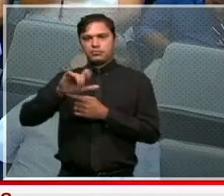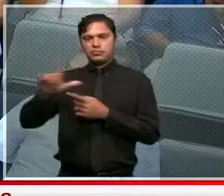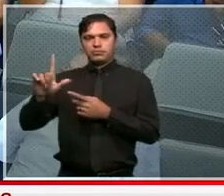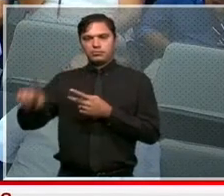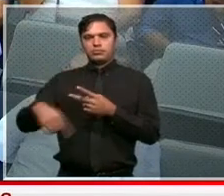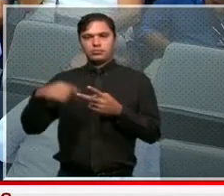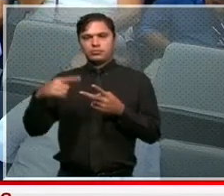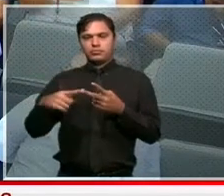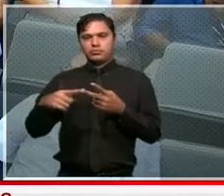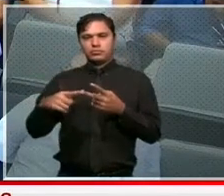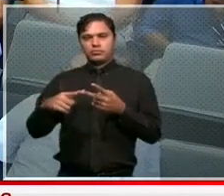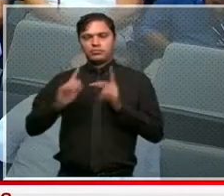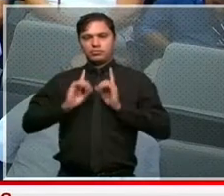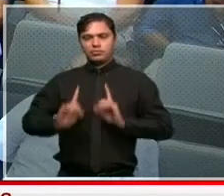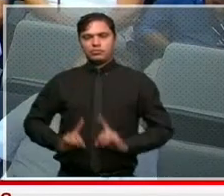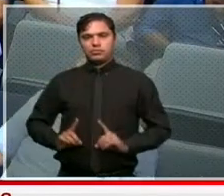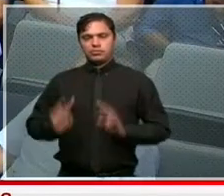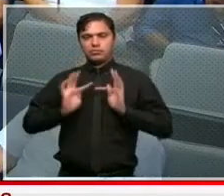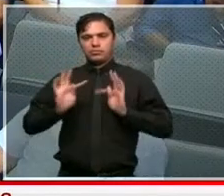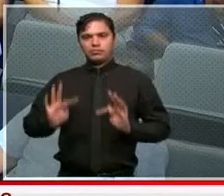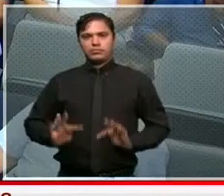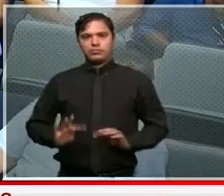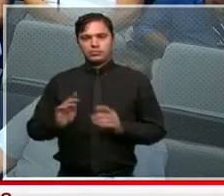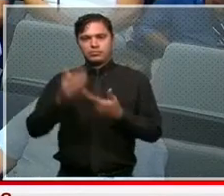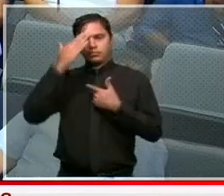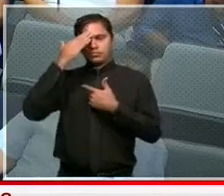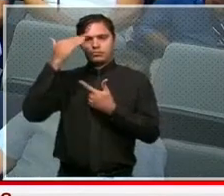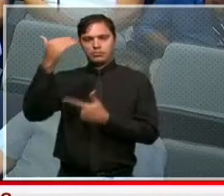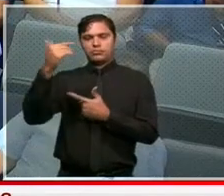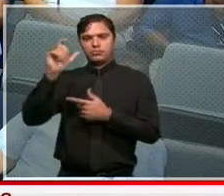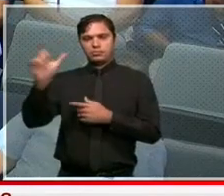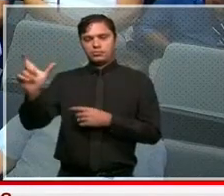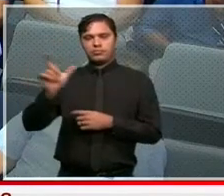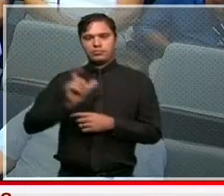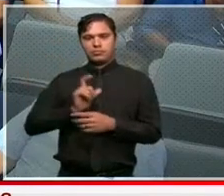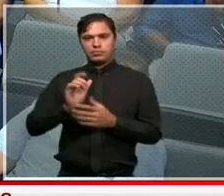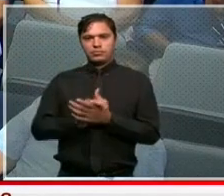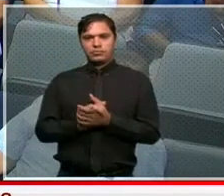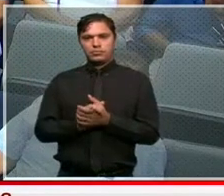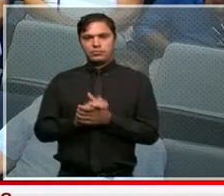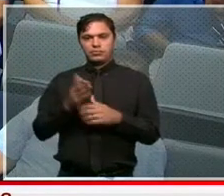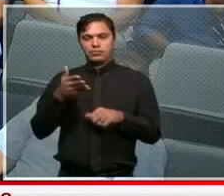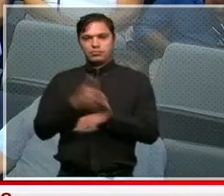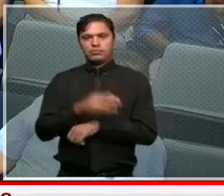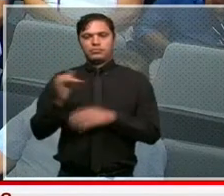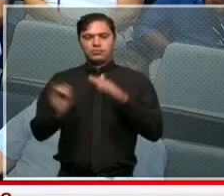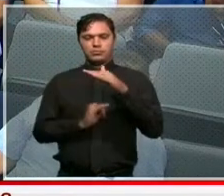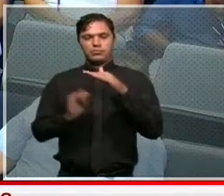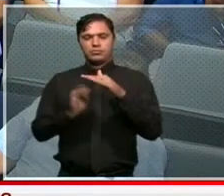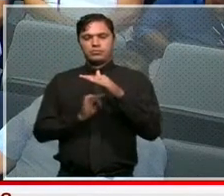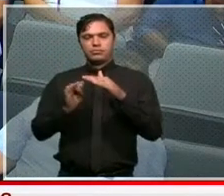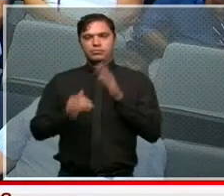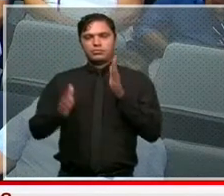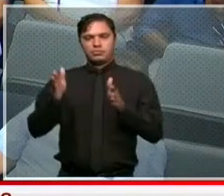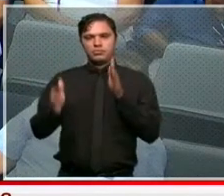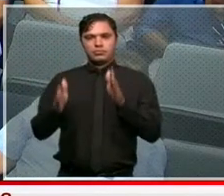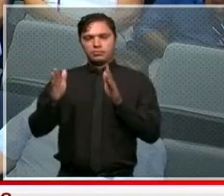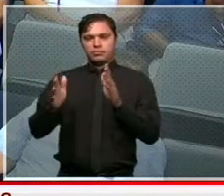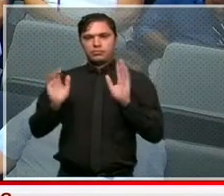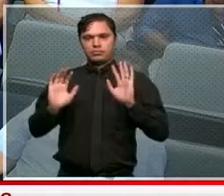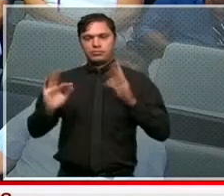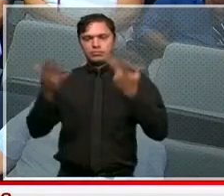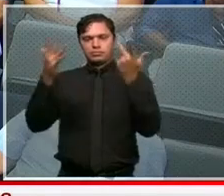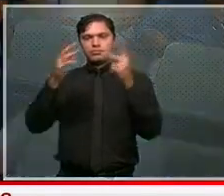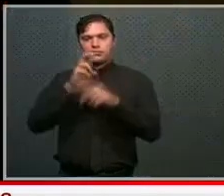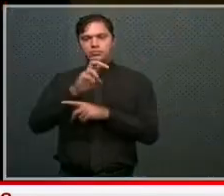técnico Rosal Possidônio agradecemos o convite para esse importante momento de podermos Celebrar os